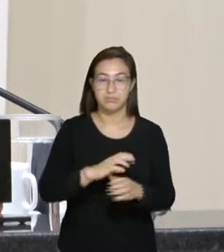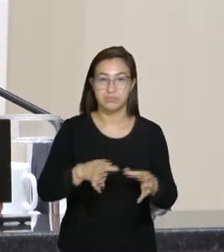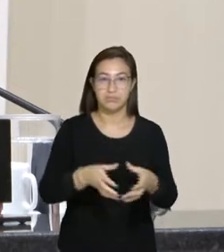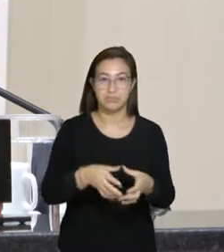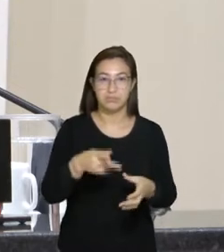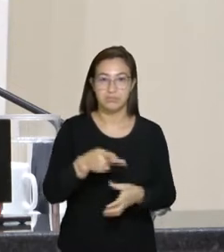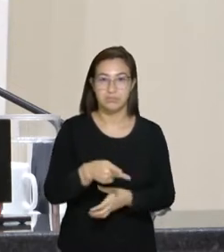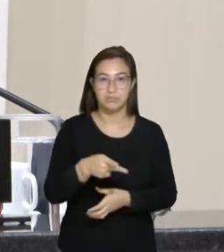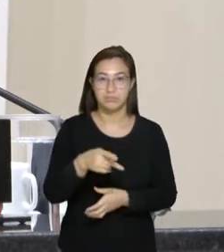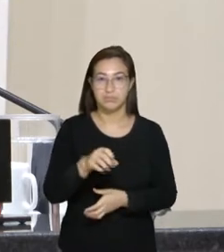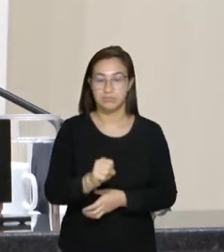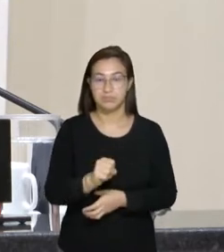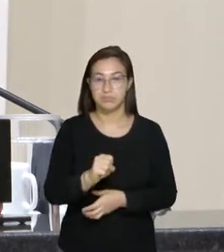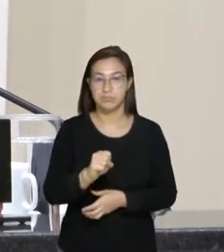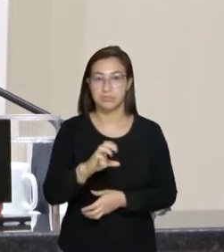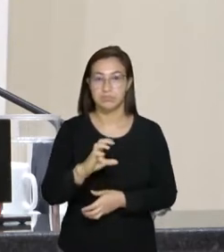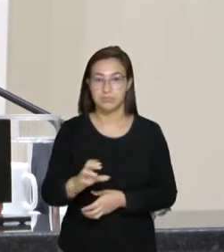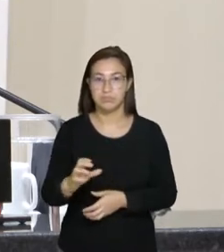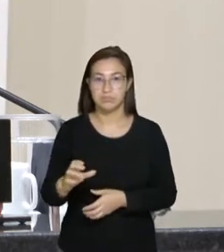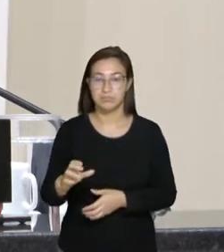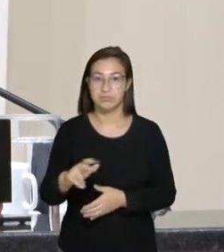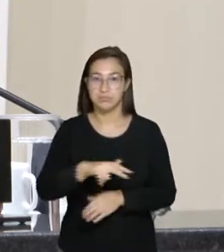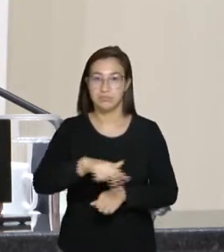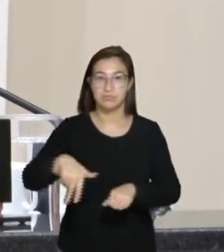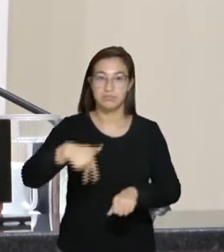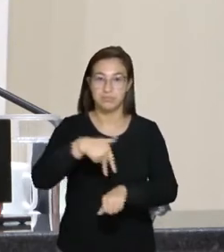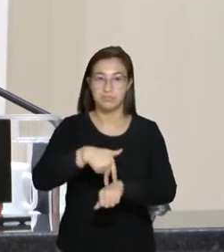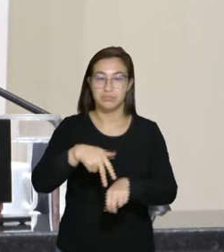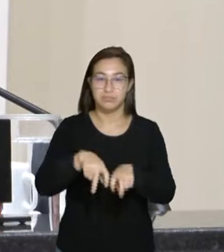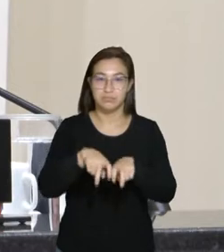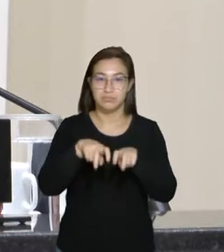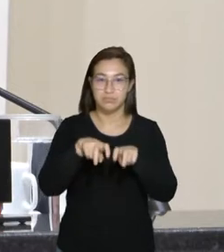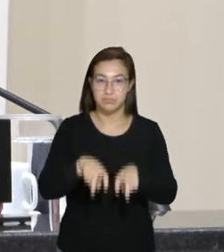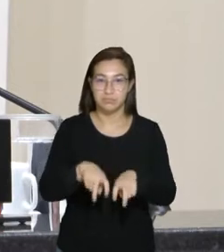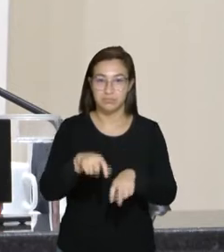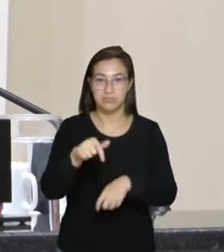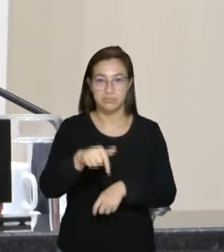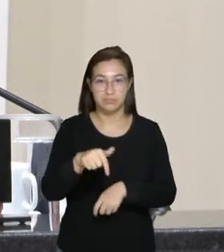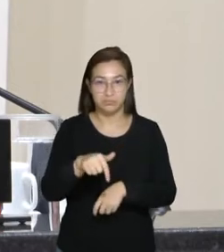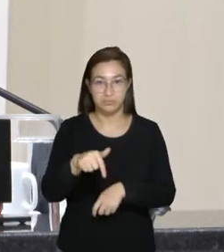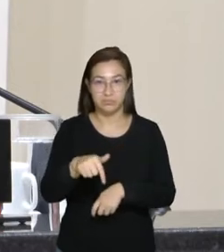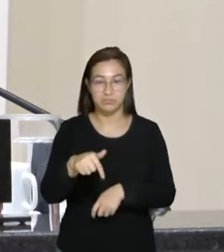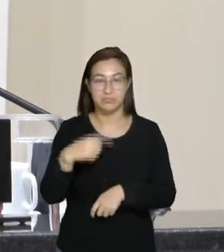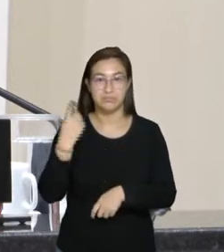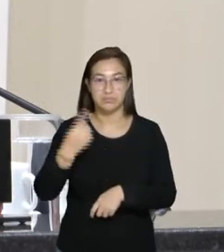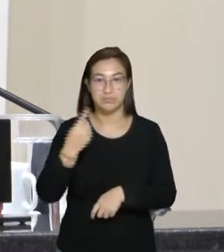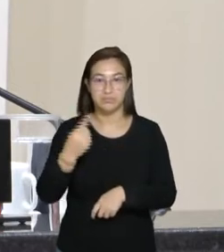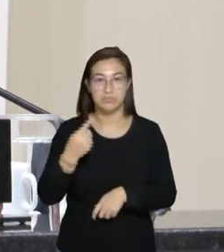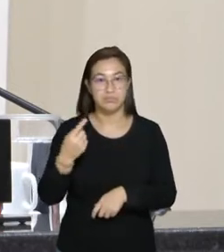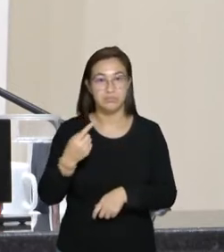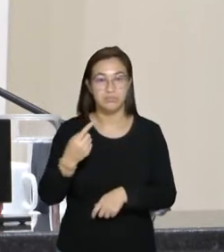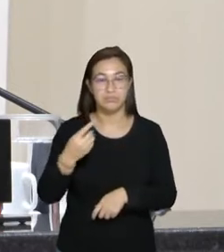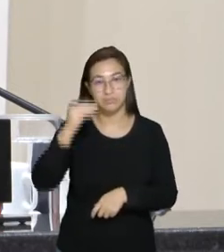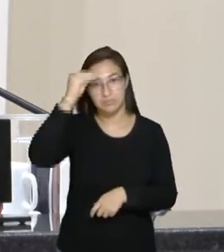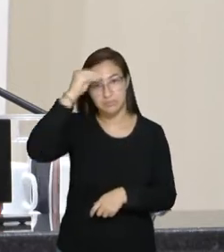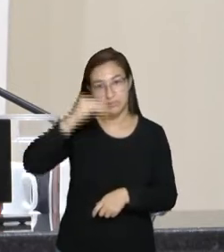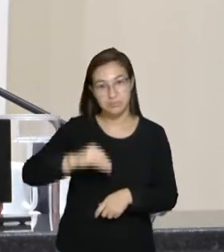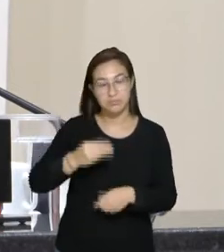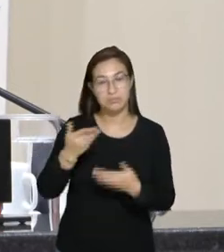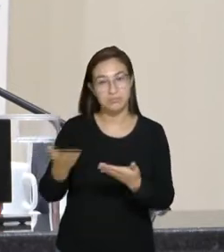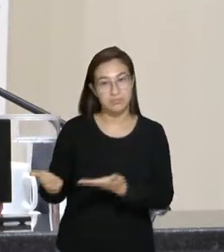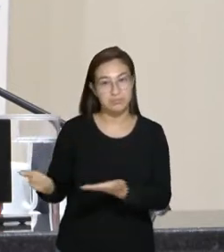PSDPP-PSC, para ocupar cadeira de deputado neste poder por declínio dos